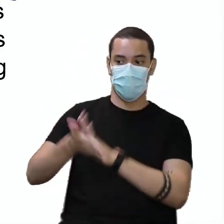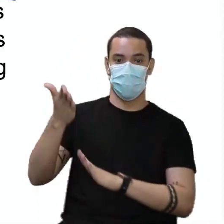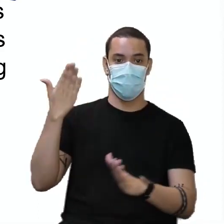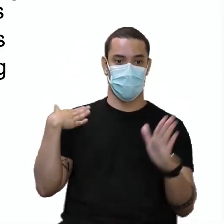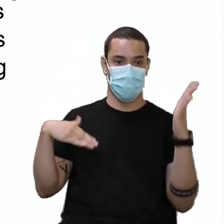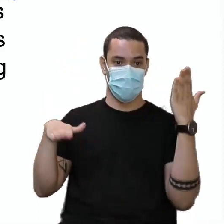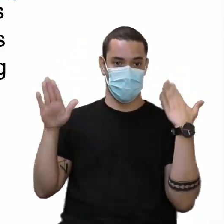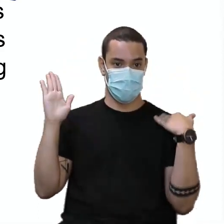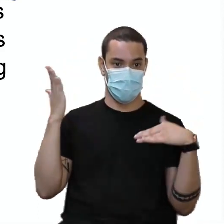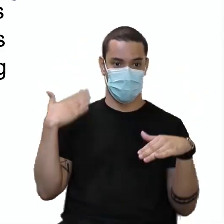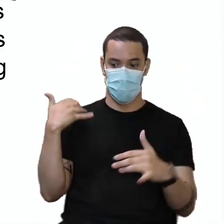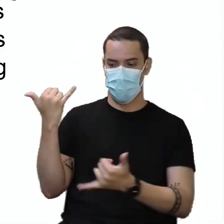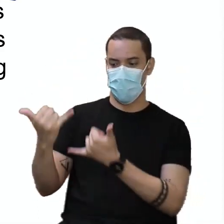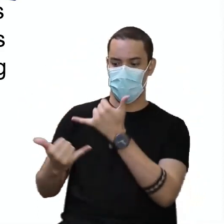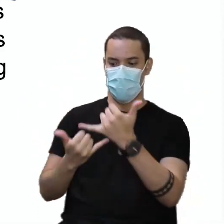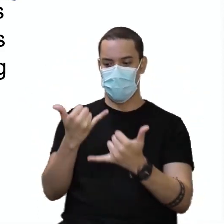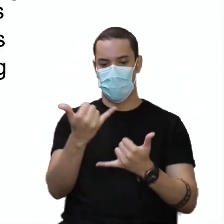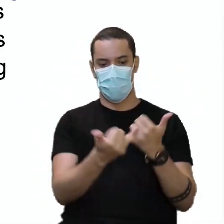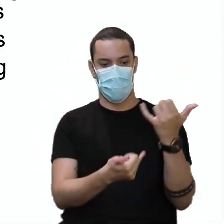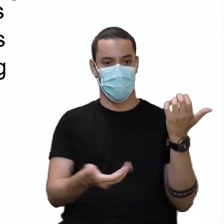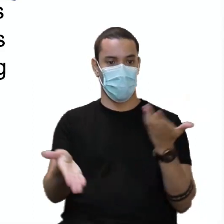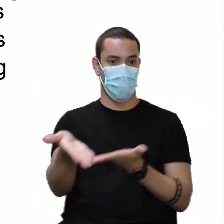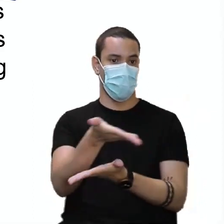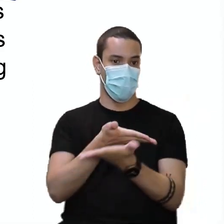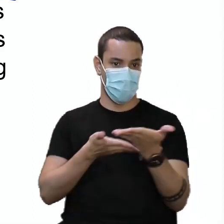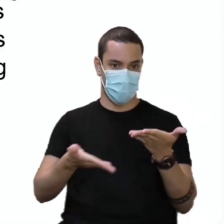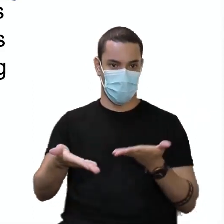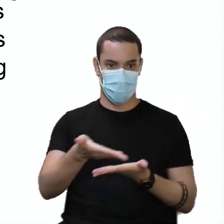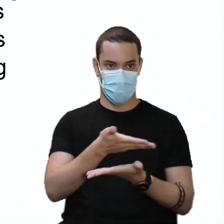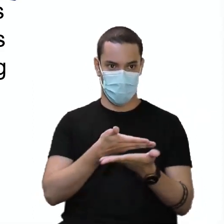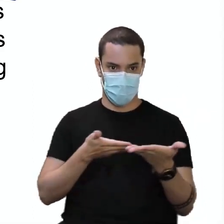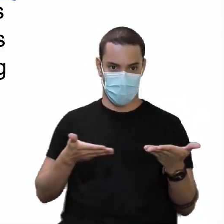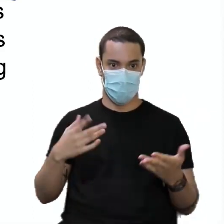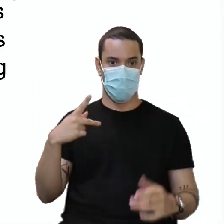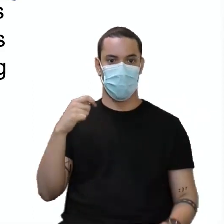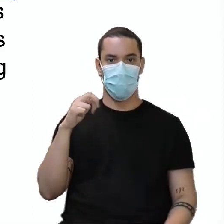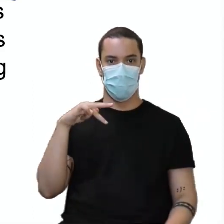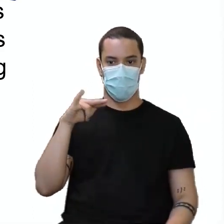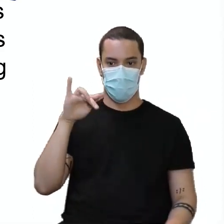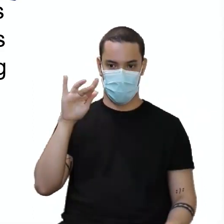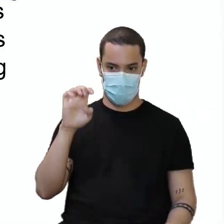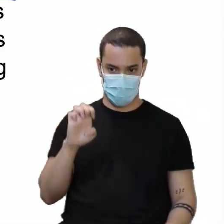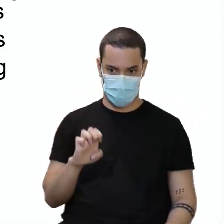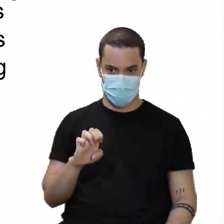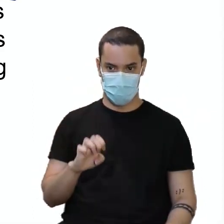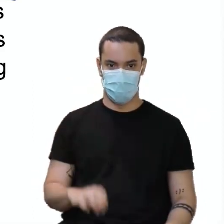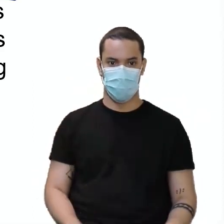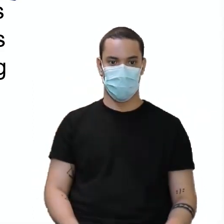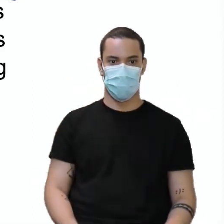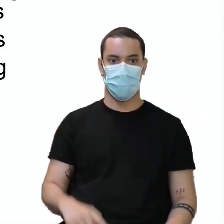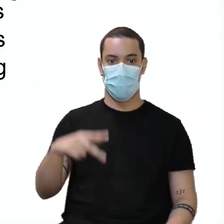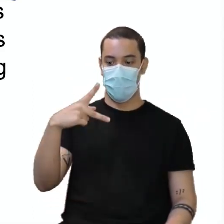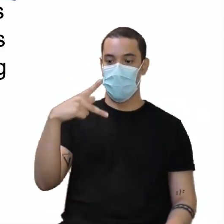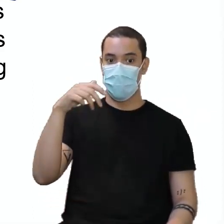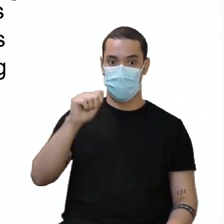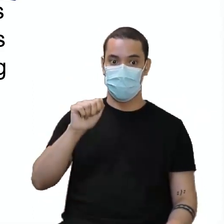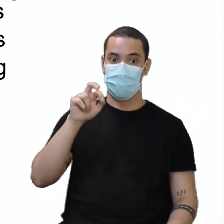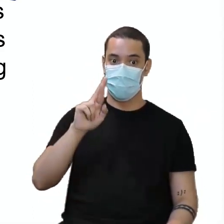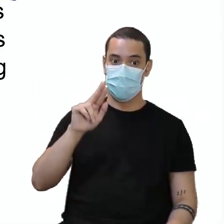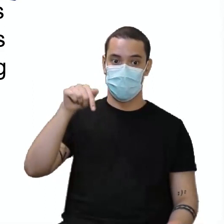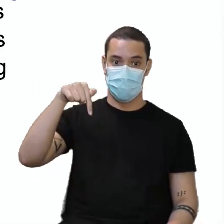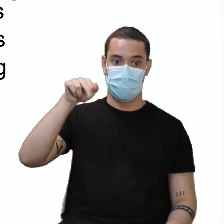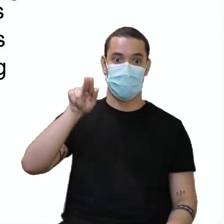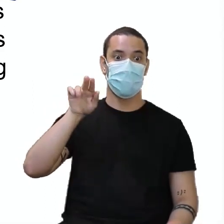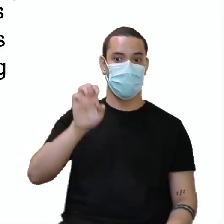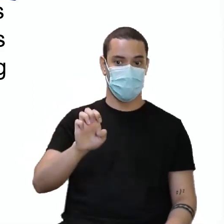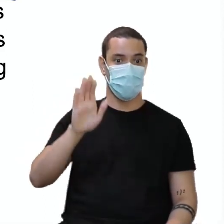foram para o parque. Estavam indo para o parque, na verdade. Estavam indo para o parque. Então, aqui você já tem a palavra park, que é